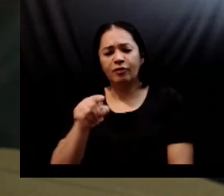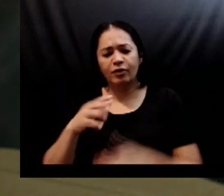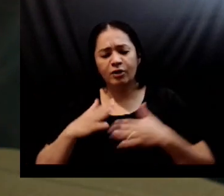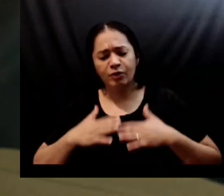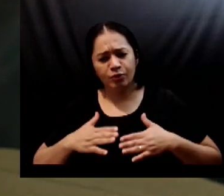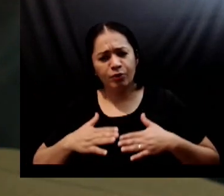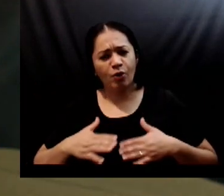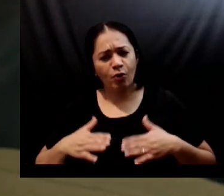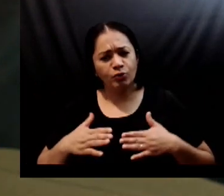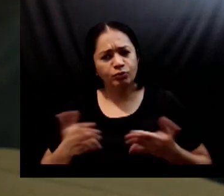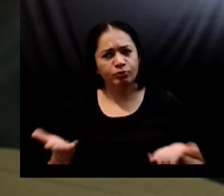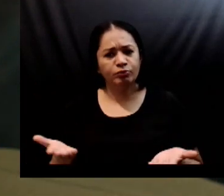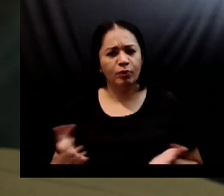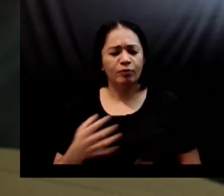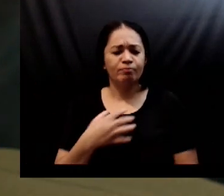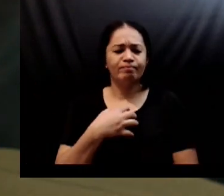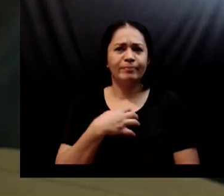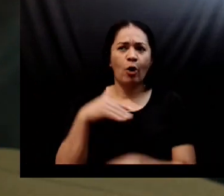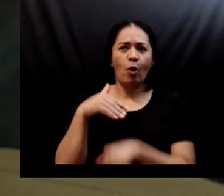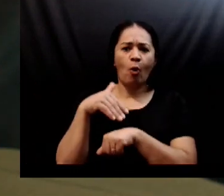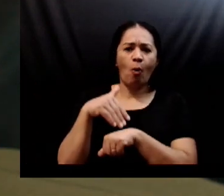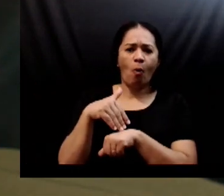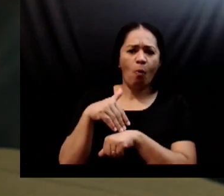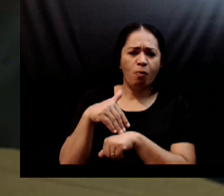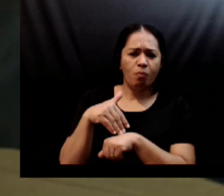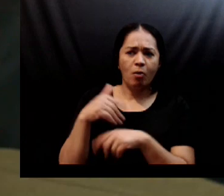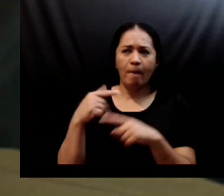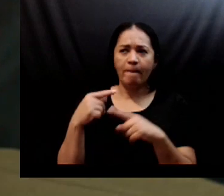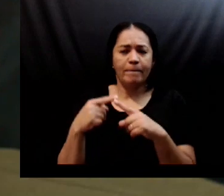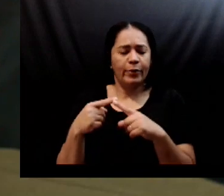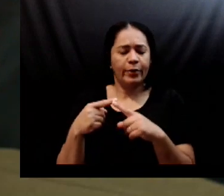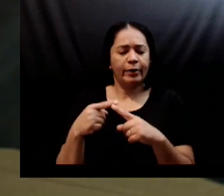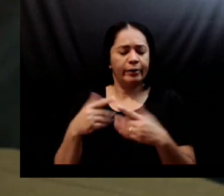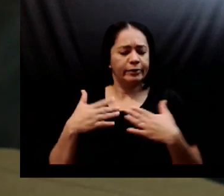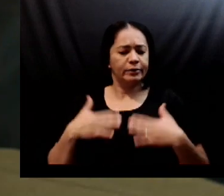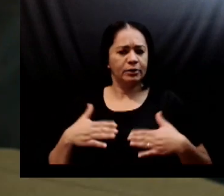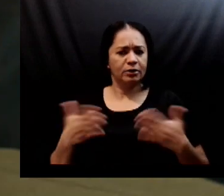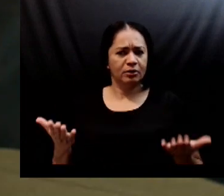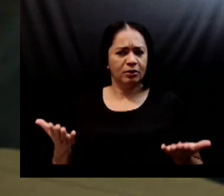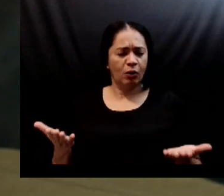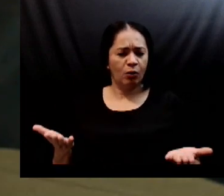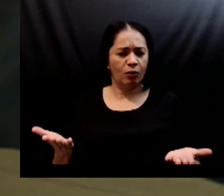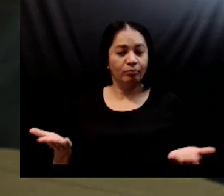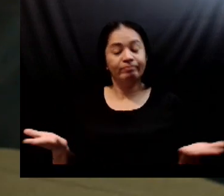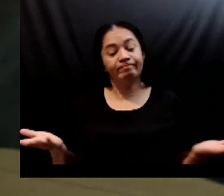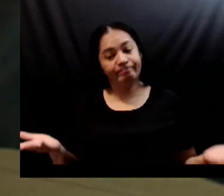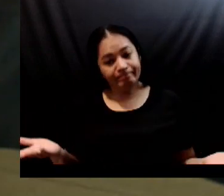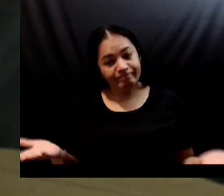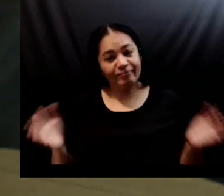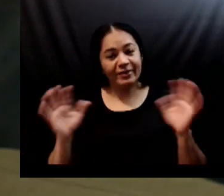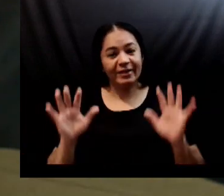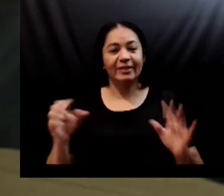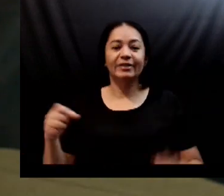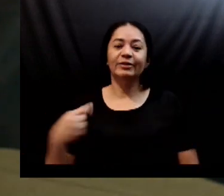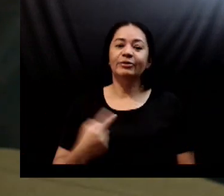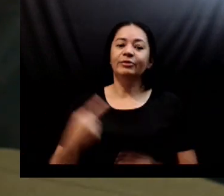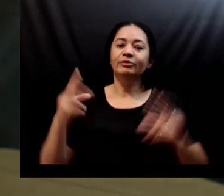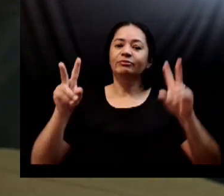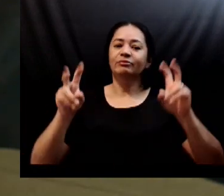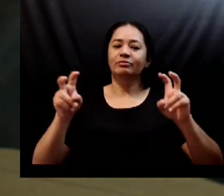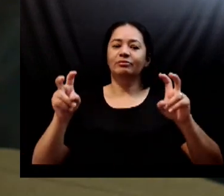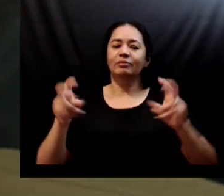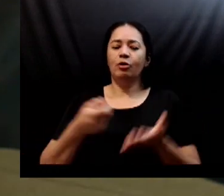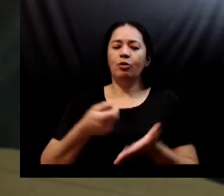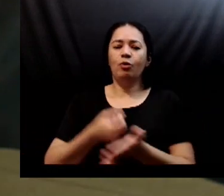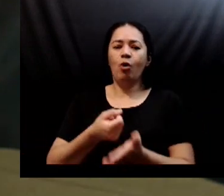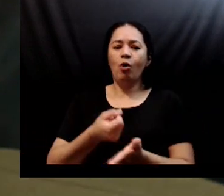sente culpa por tirar um tempo para fazer nada? Esse é o nosso tema. Cobrança na hora do